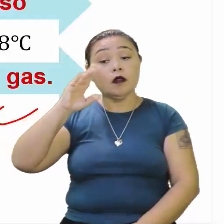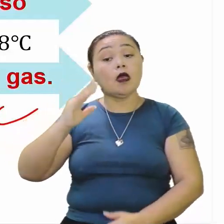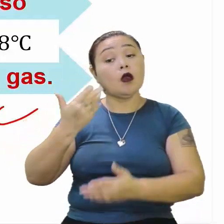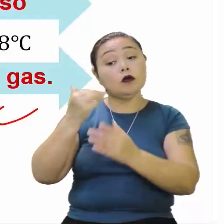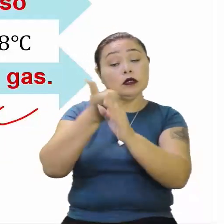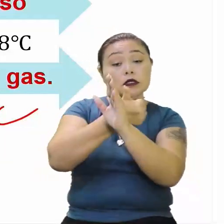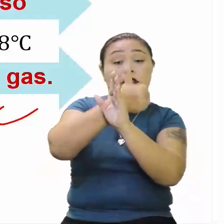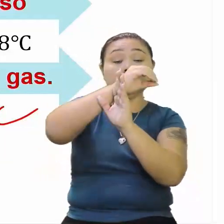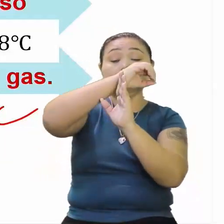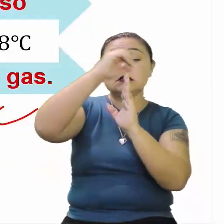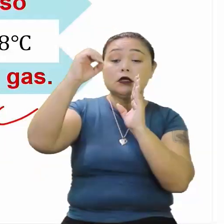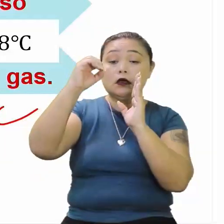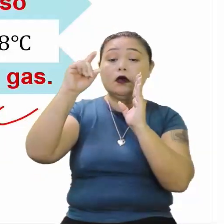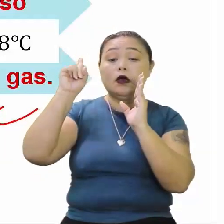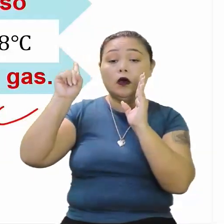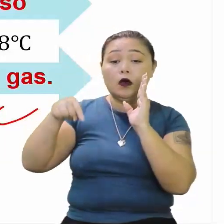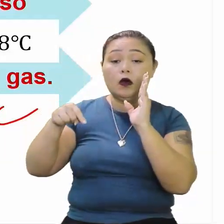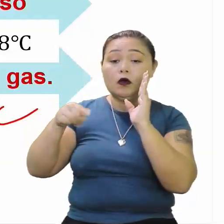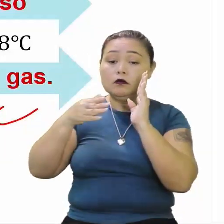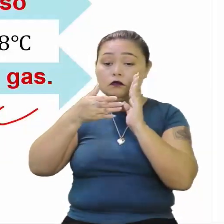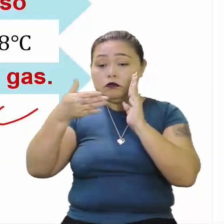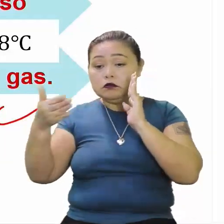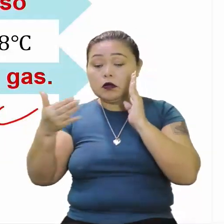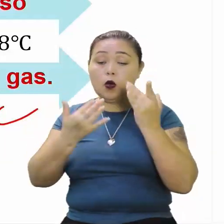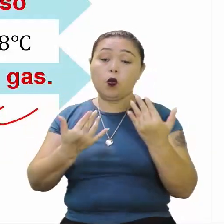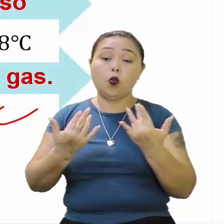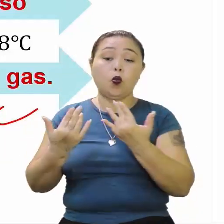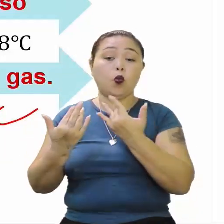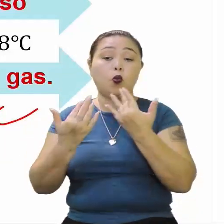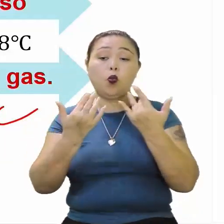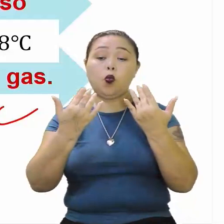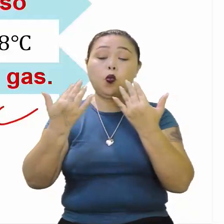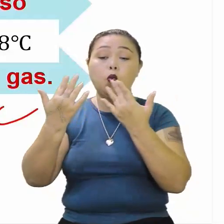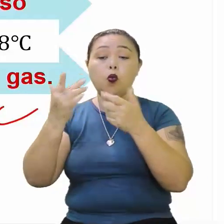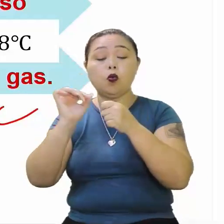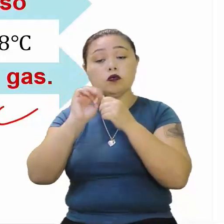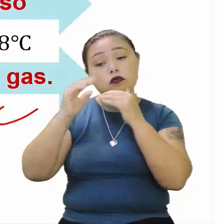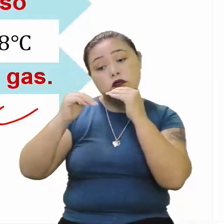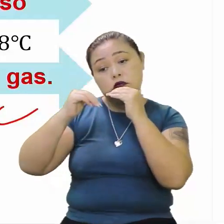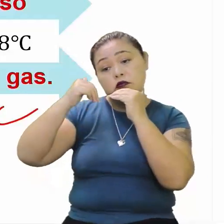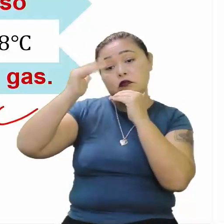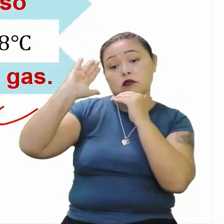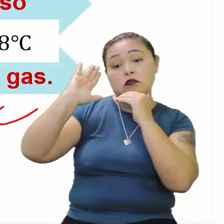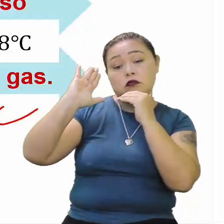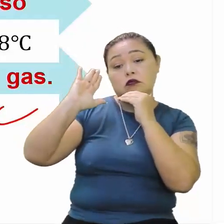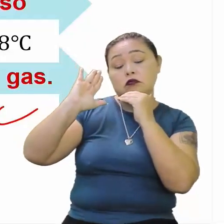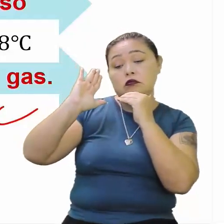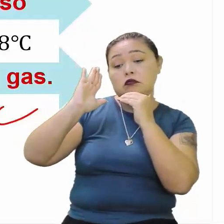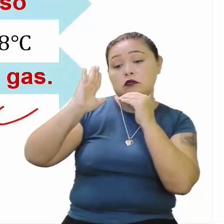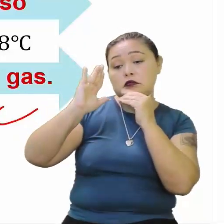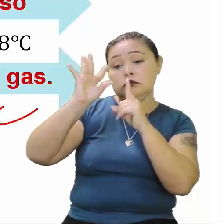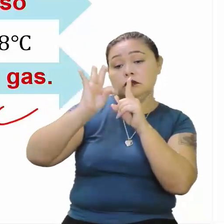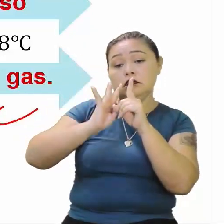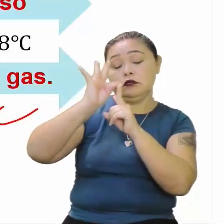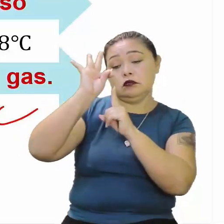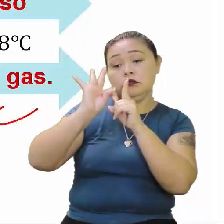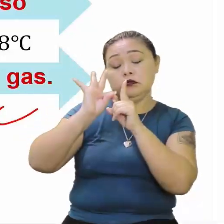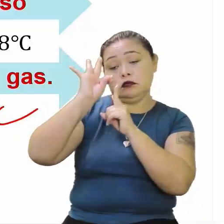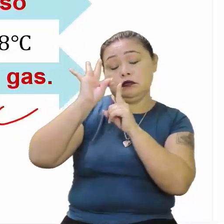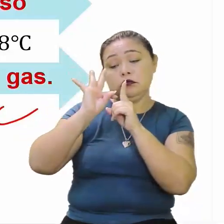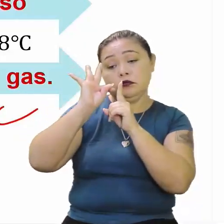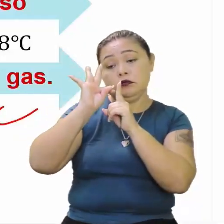graus, consequentemente ele está na fase gasosa, porque está acima da temperatura